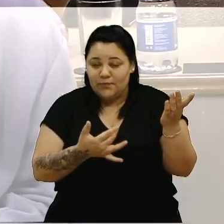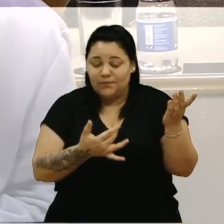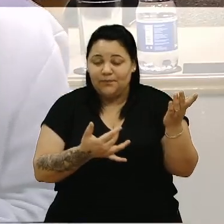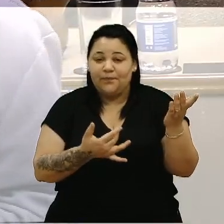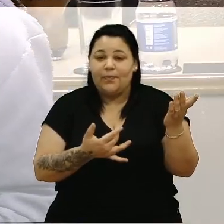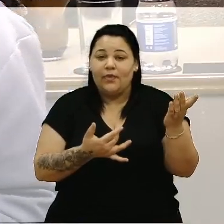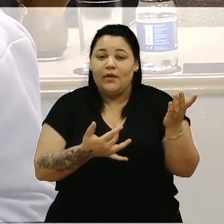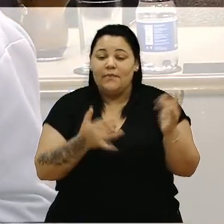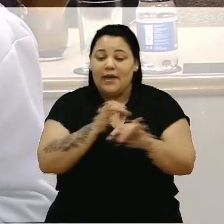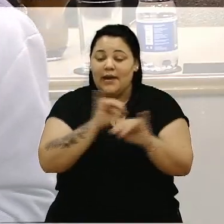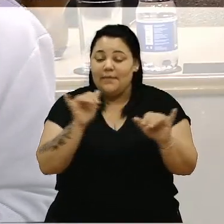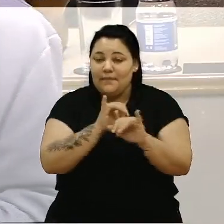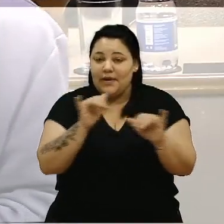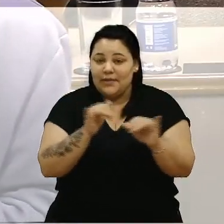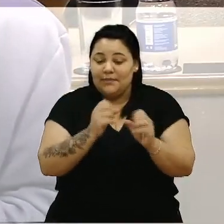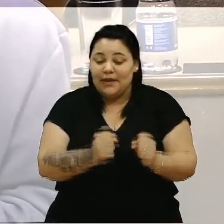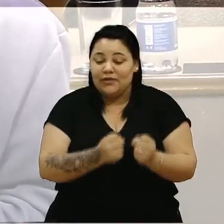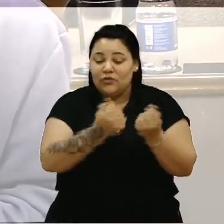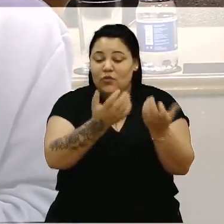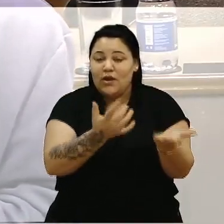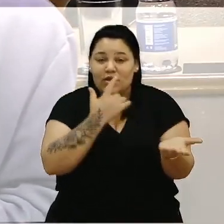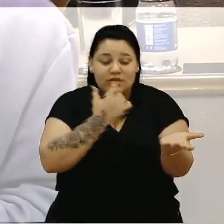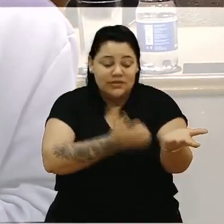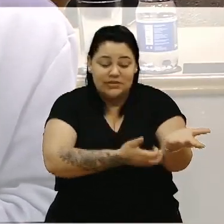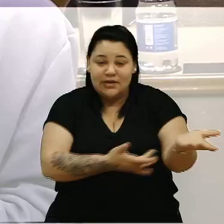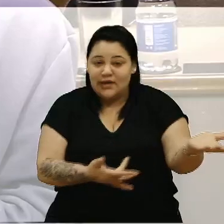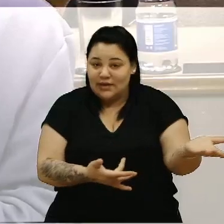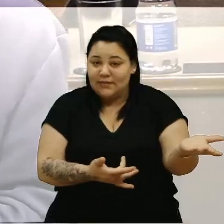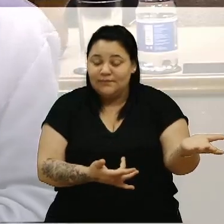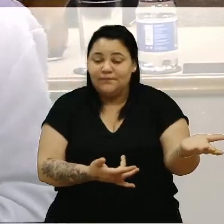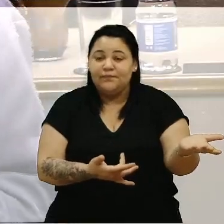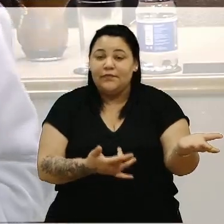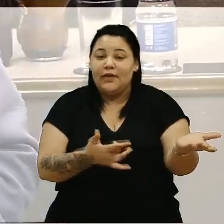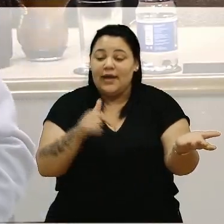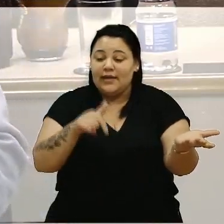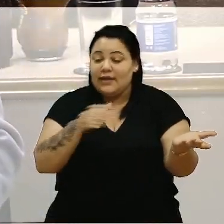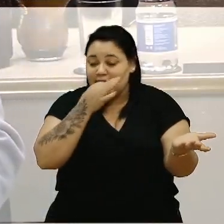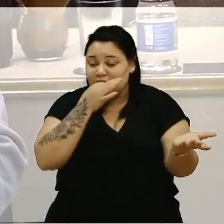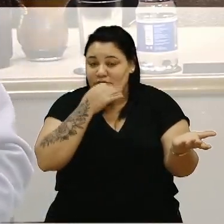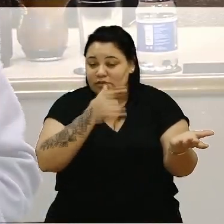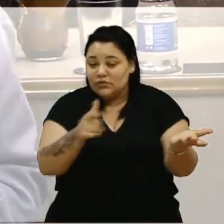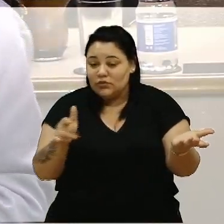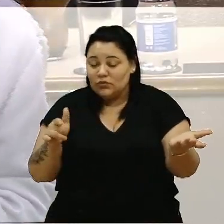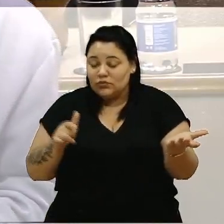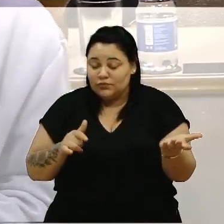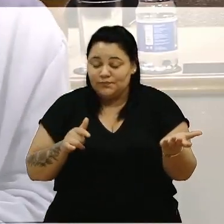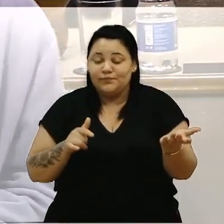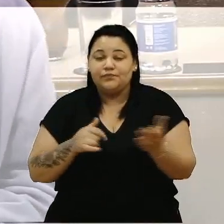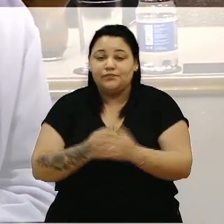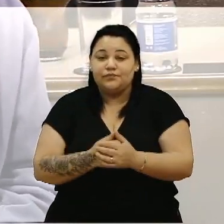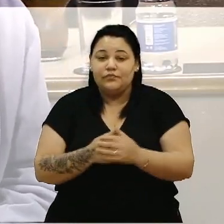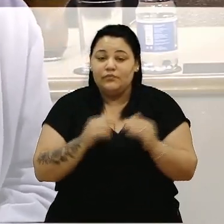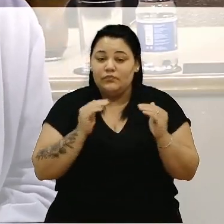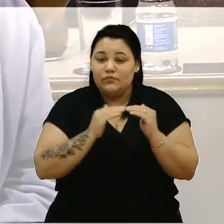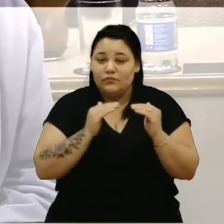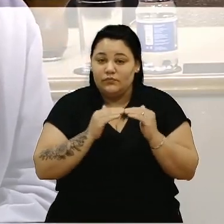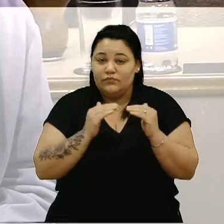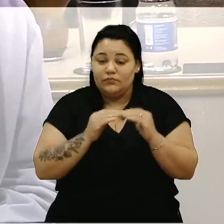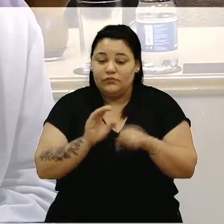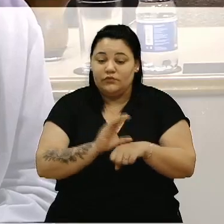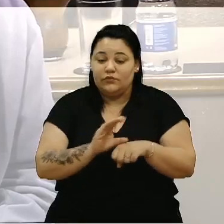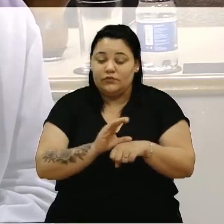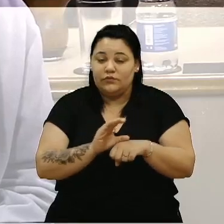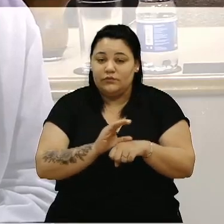de sangue no âmbito do município de Caxias do Sul e da outras providências. De acordo com a nossa Constituição da República Federativa do Brasil,